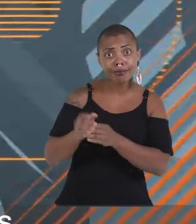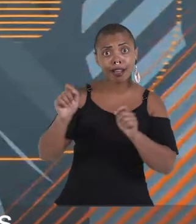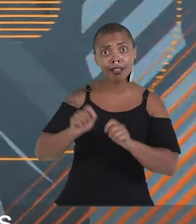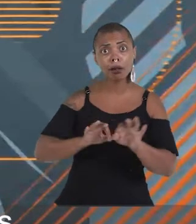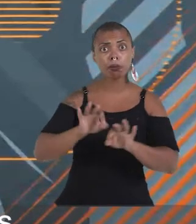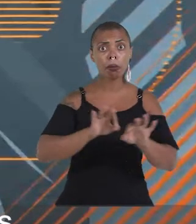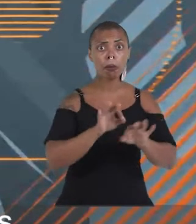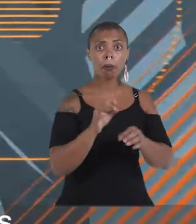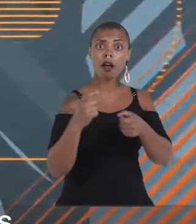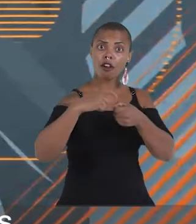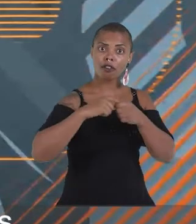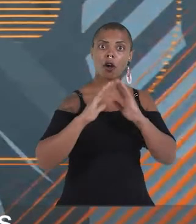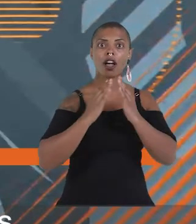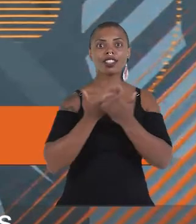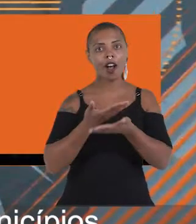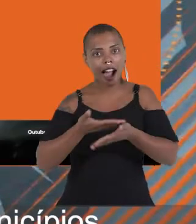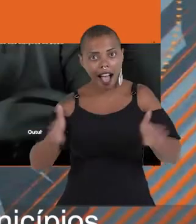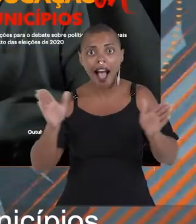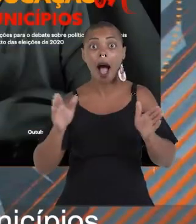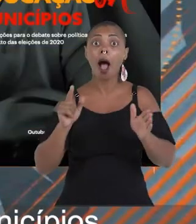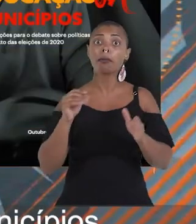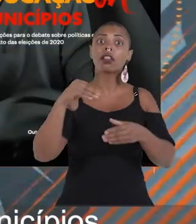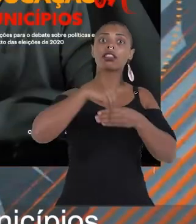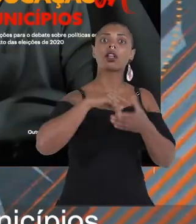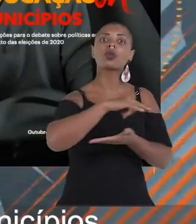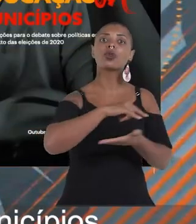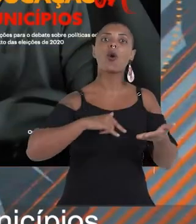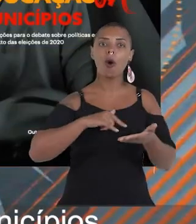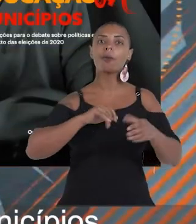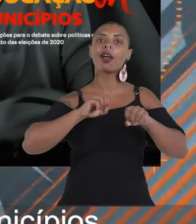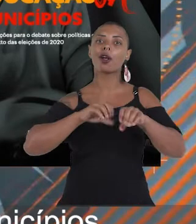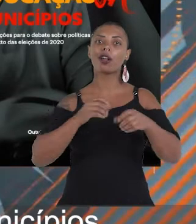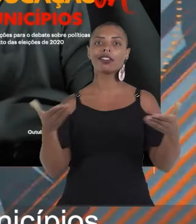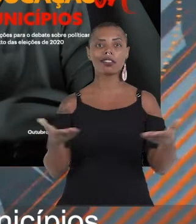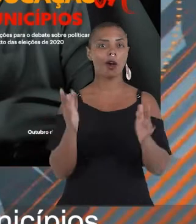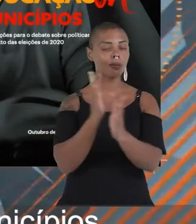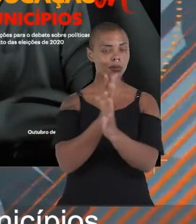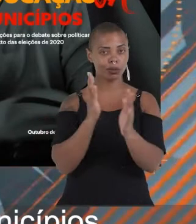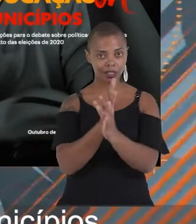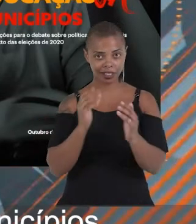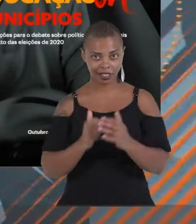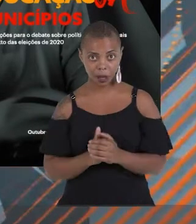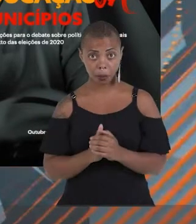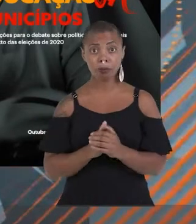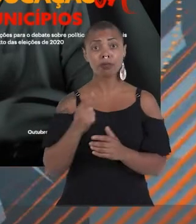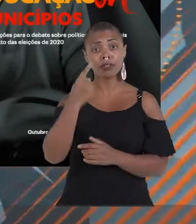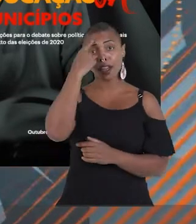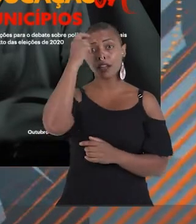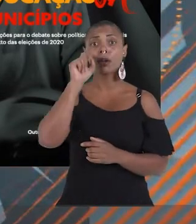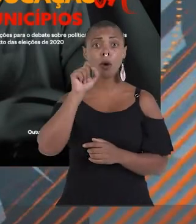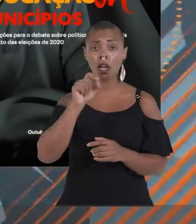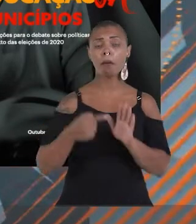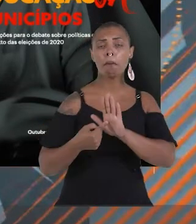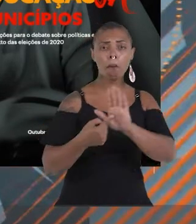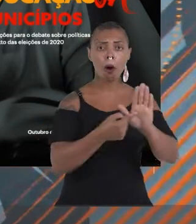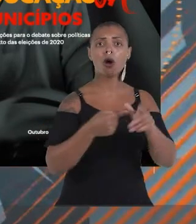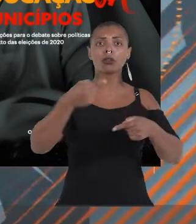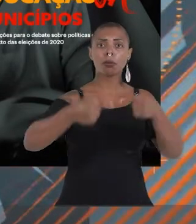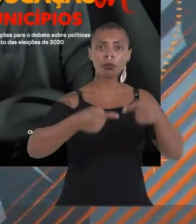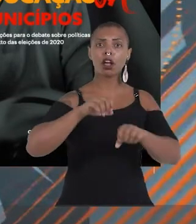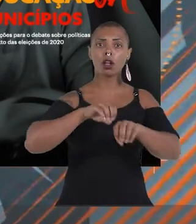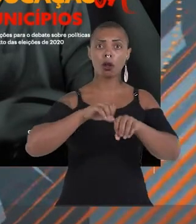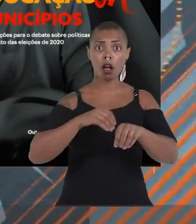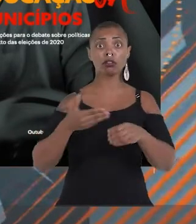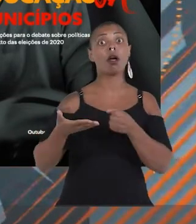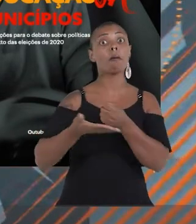Plano de Reabertura das Escolas, que é parte integrante do nosso documento Educação já Municípios. Essa iniciativa aponta políticas